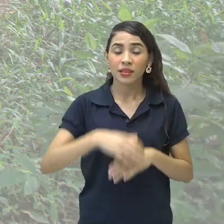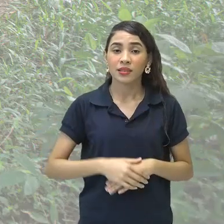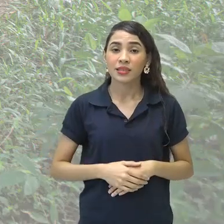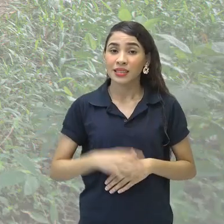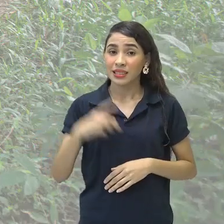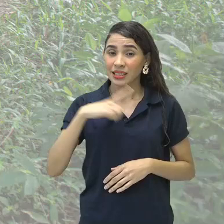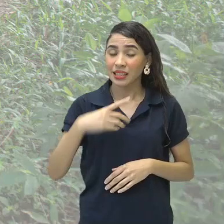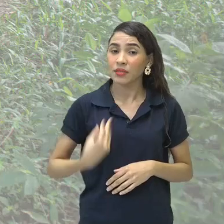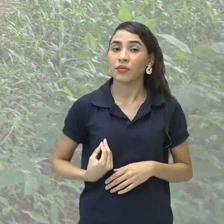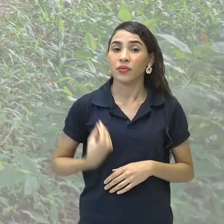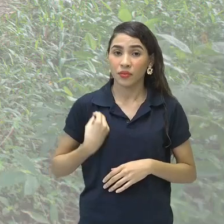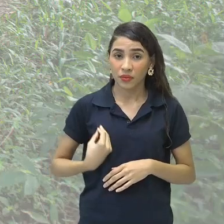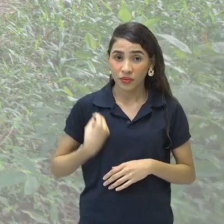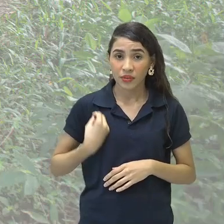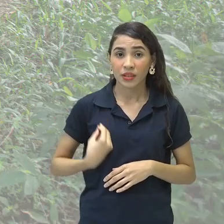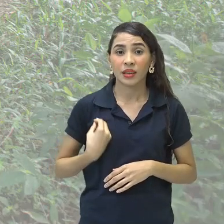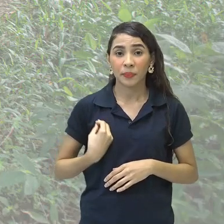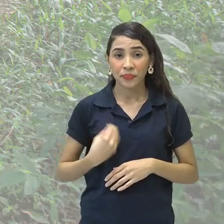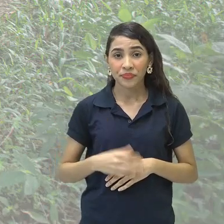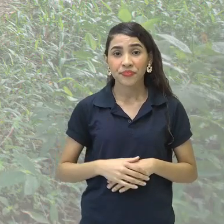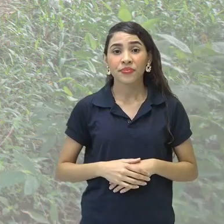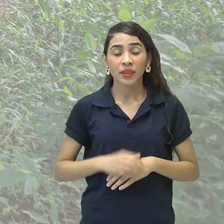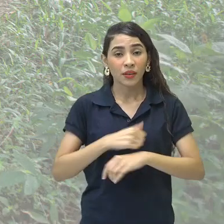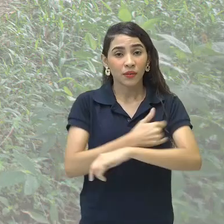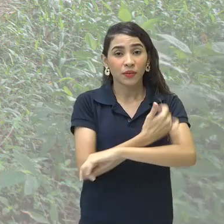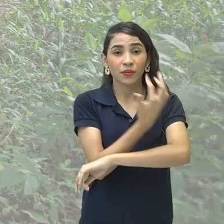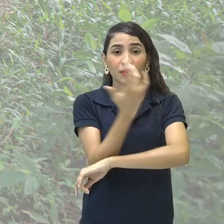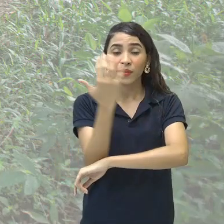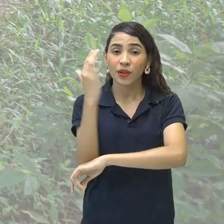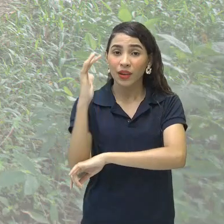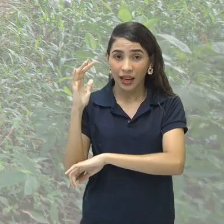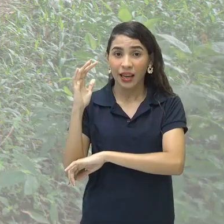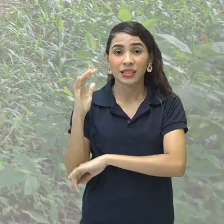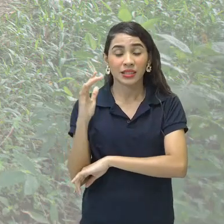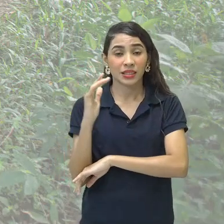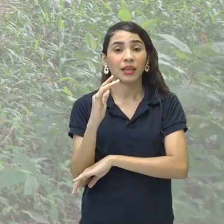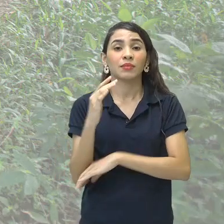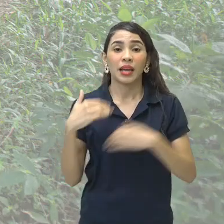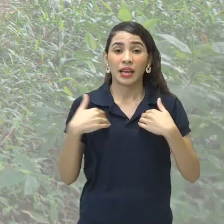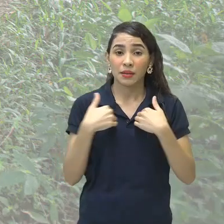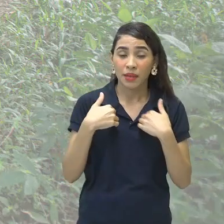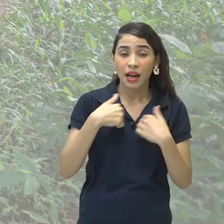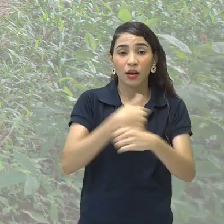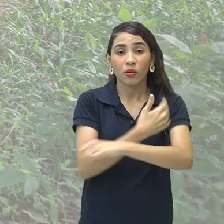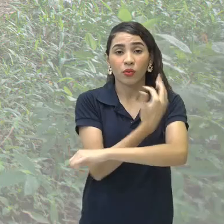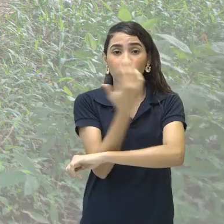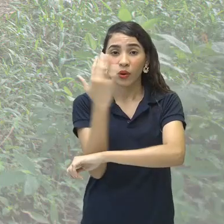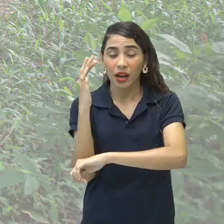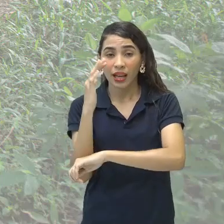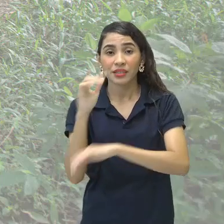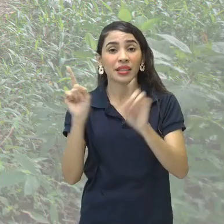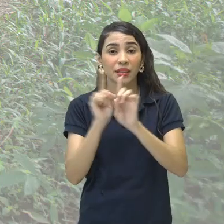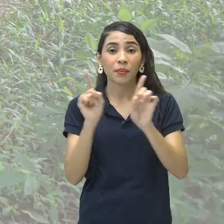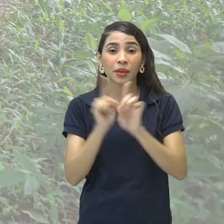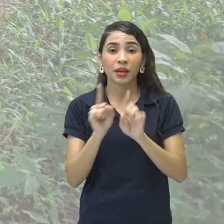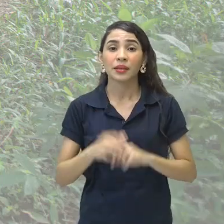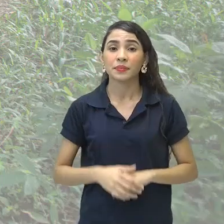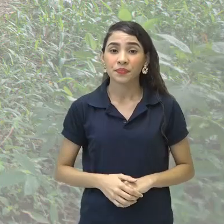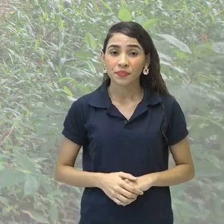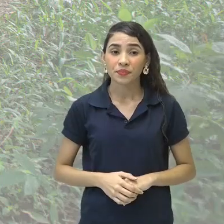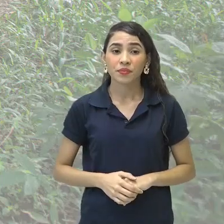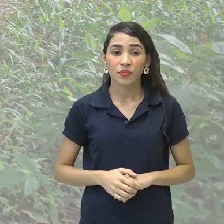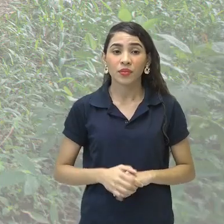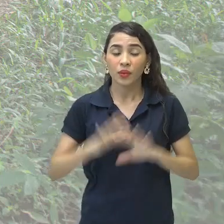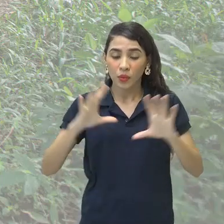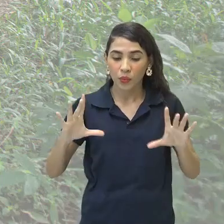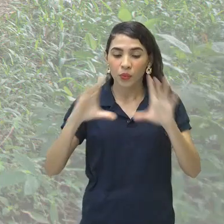uma vida, né? Ali, a floresta, tanto a fauna quanto a flora, bem, né,